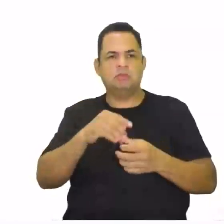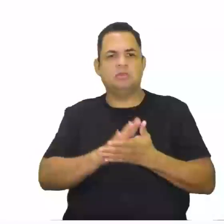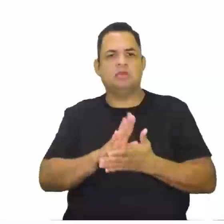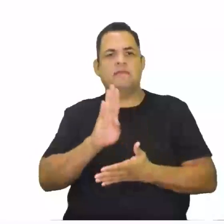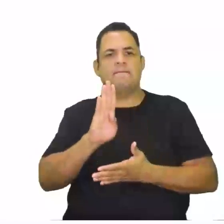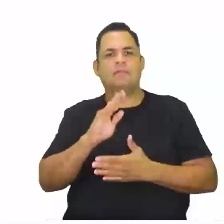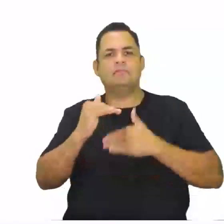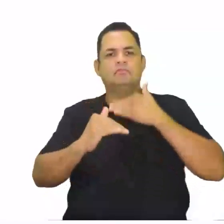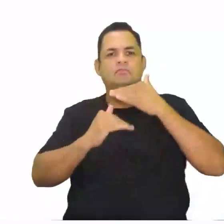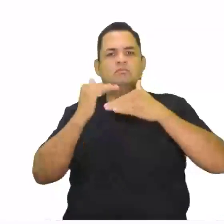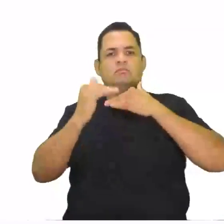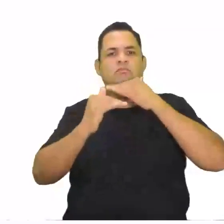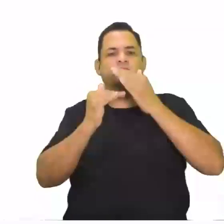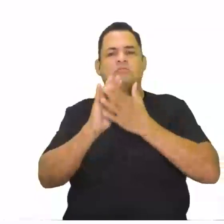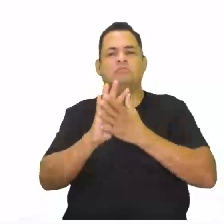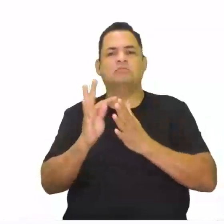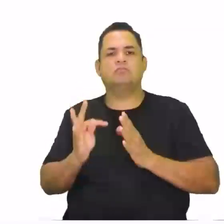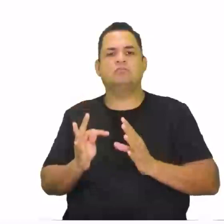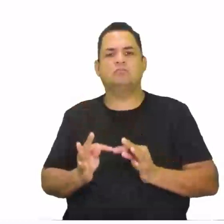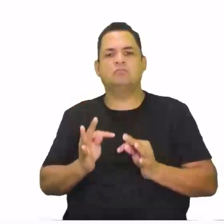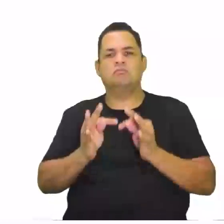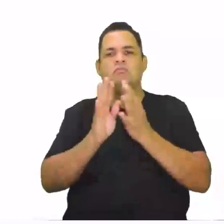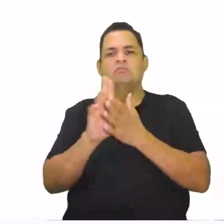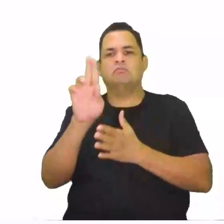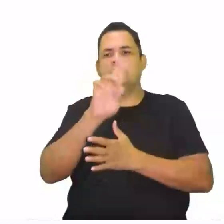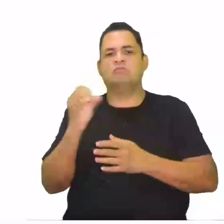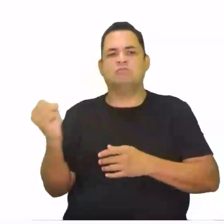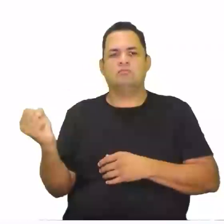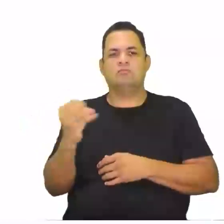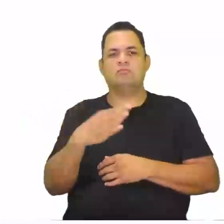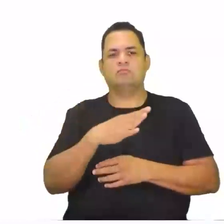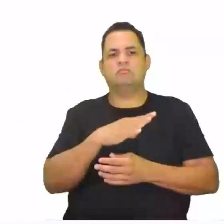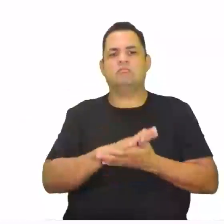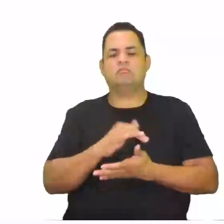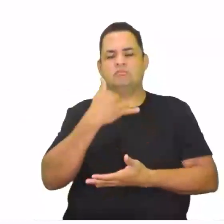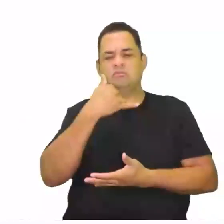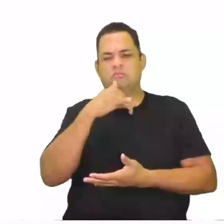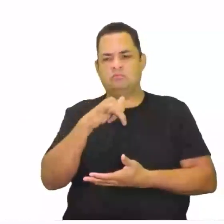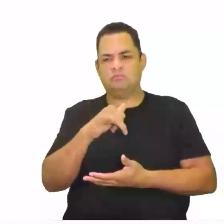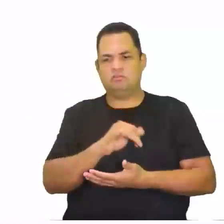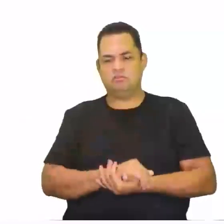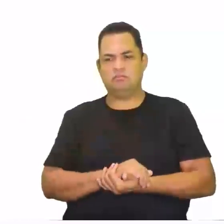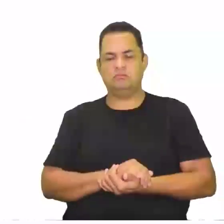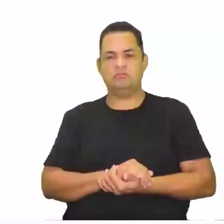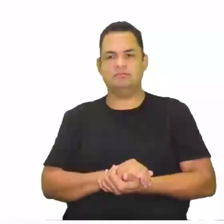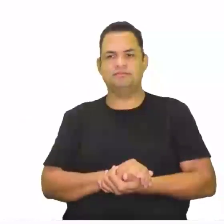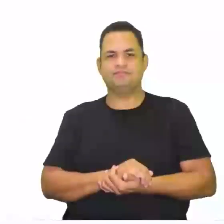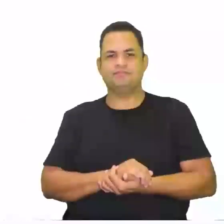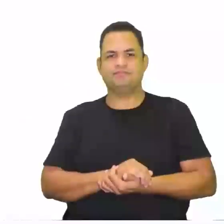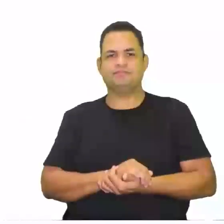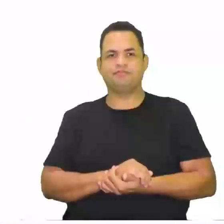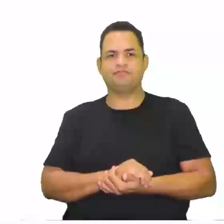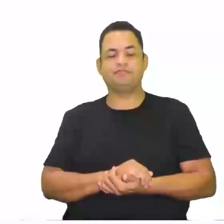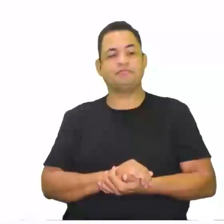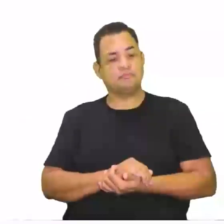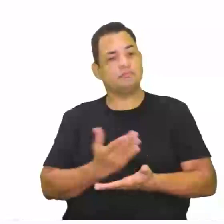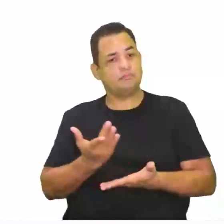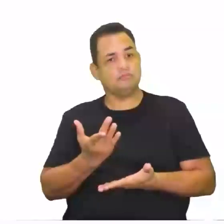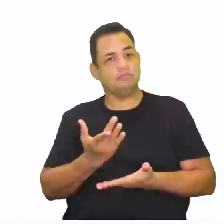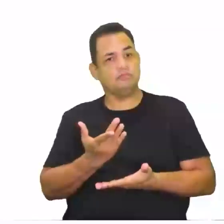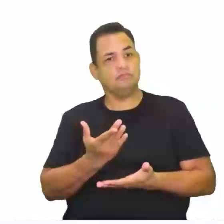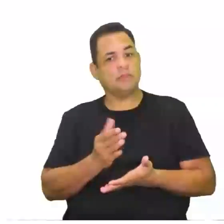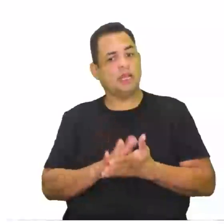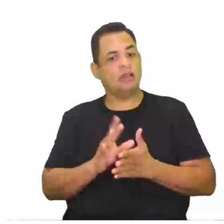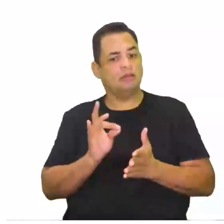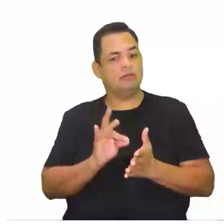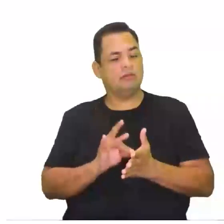letra B fala o desenvolvimento tecnológico e a utilização de novas fontes de energia. Eu acho muito válida, porque é o